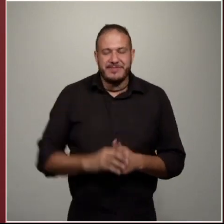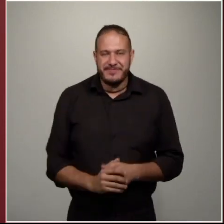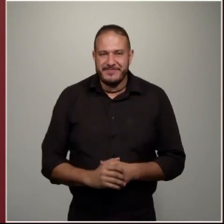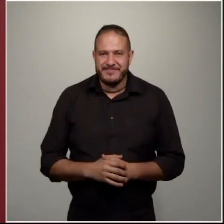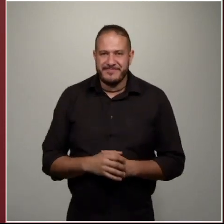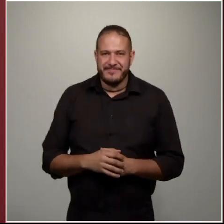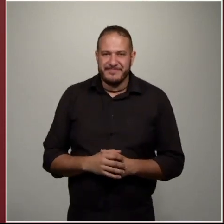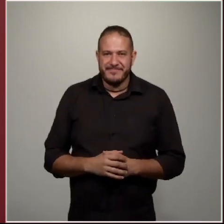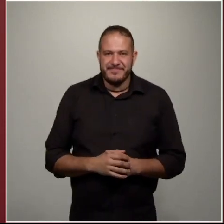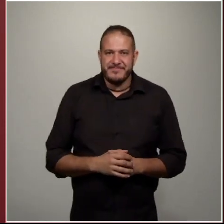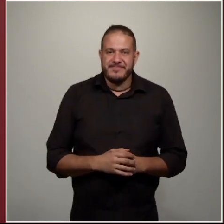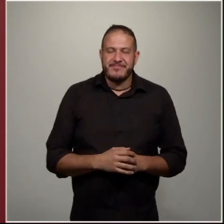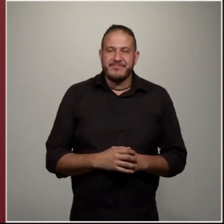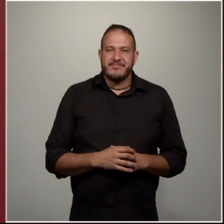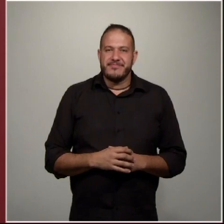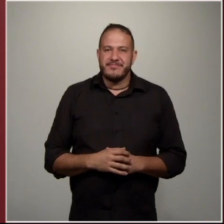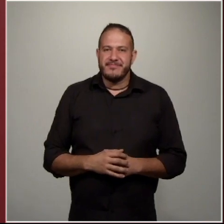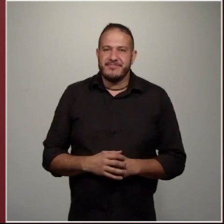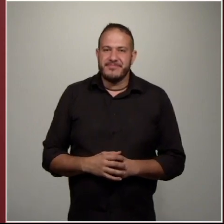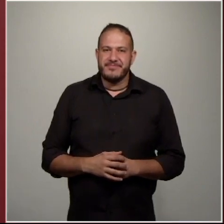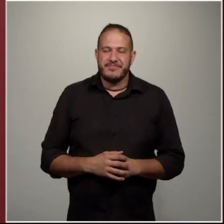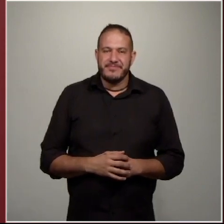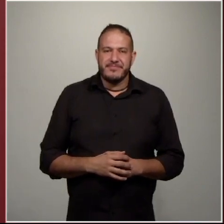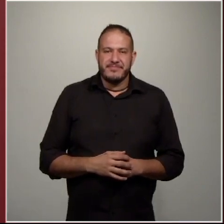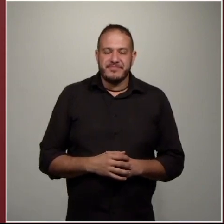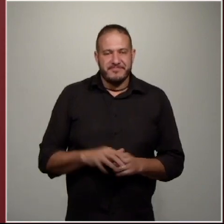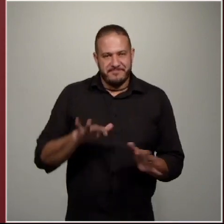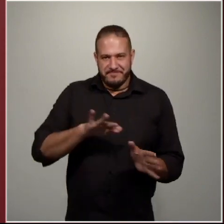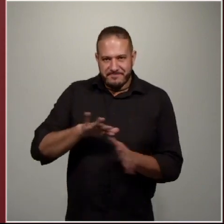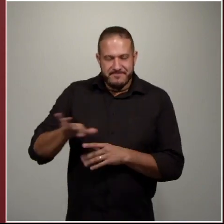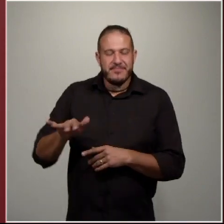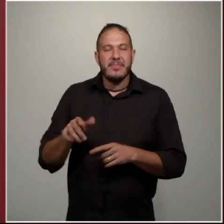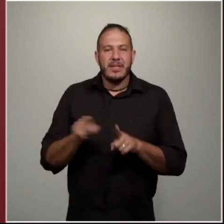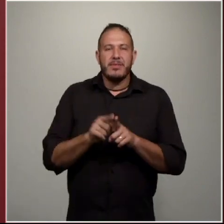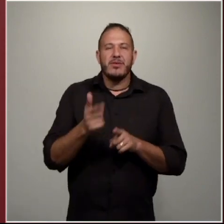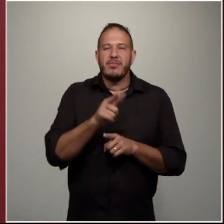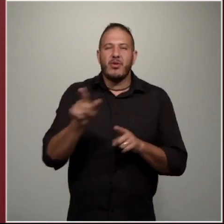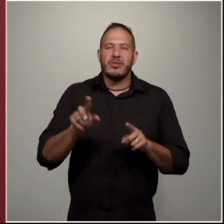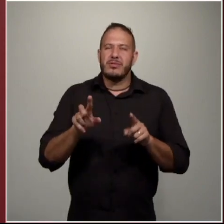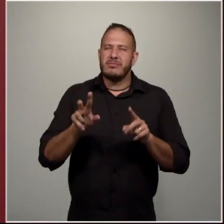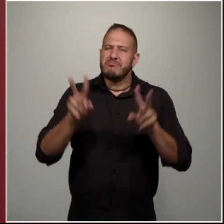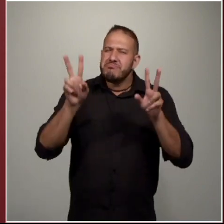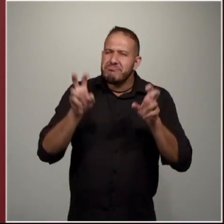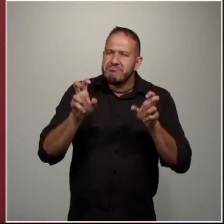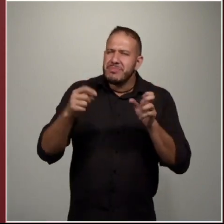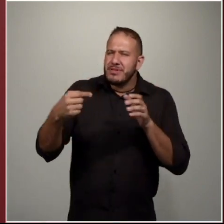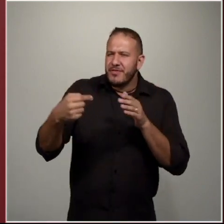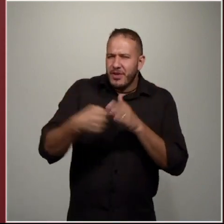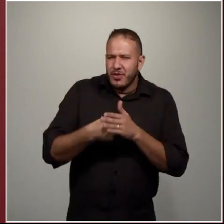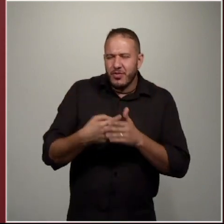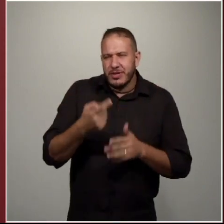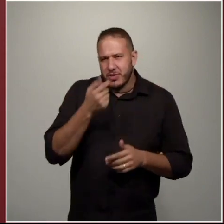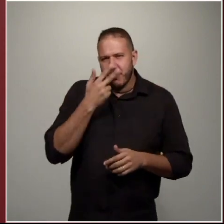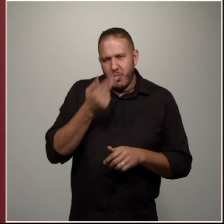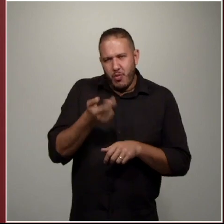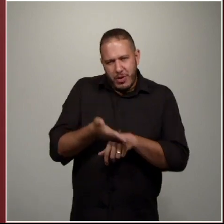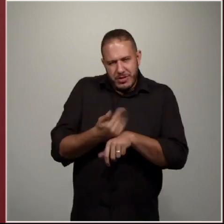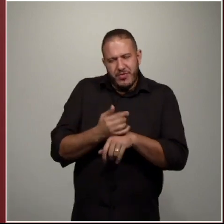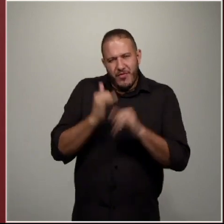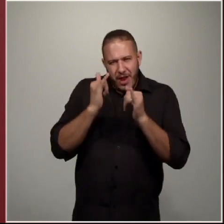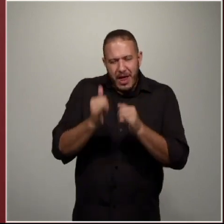é é uma outra questão é o que é a chance de eu falar dessa próxima questão acho que vocês ficam